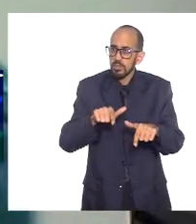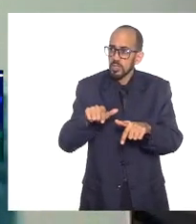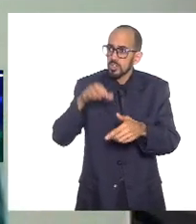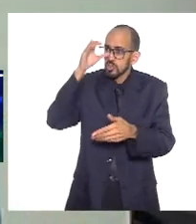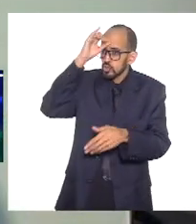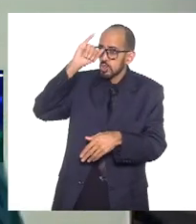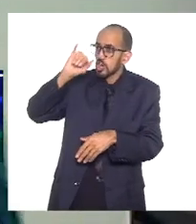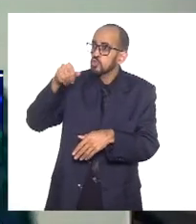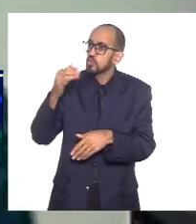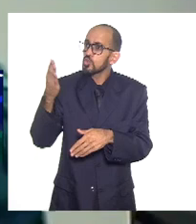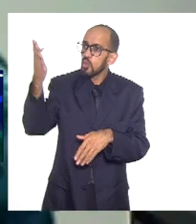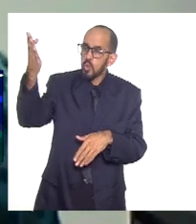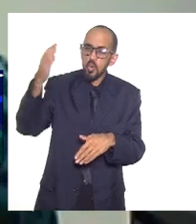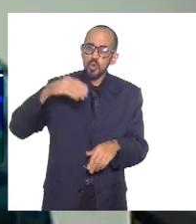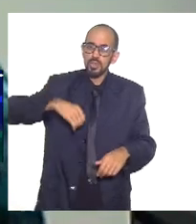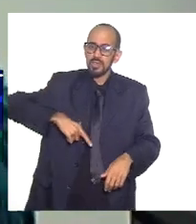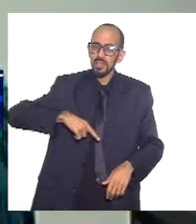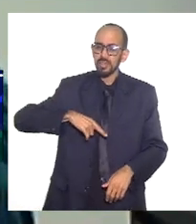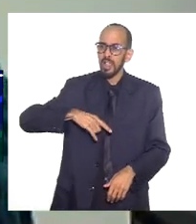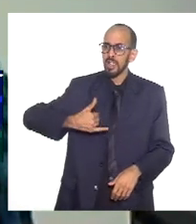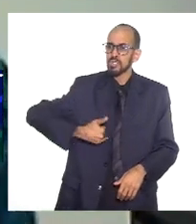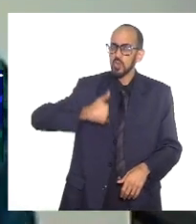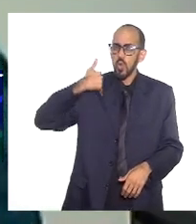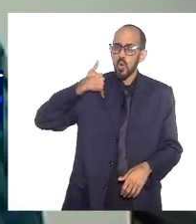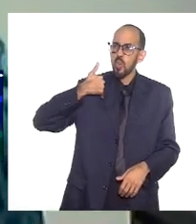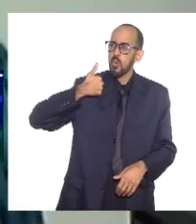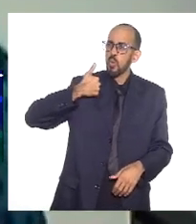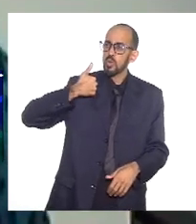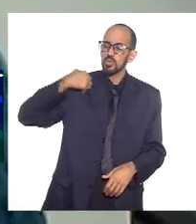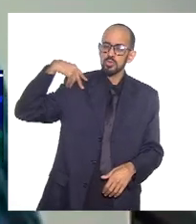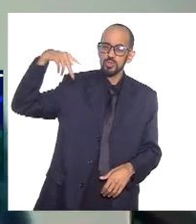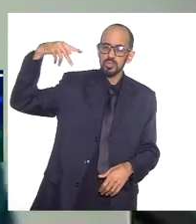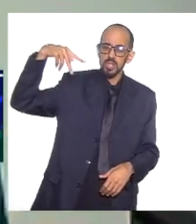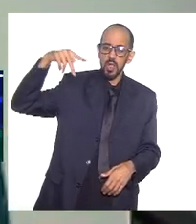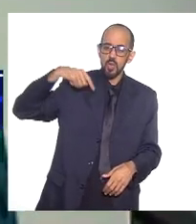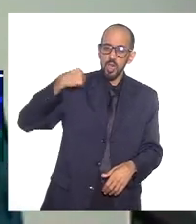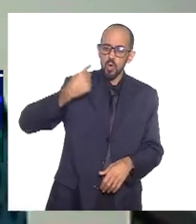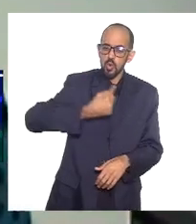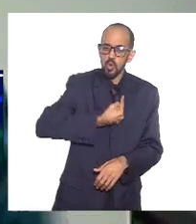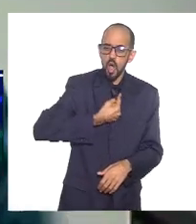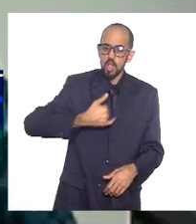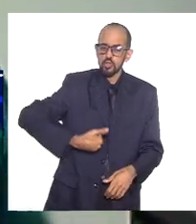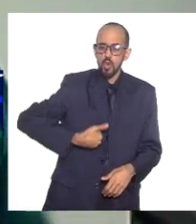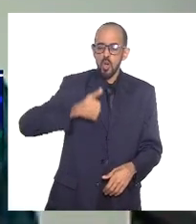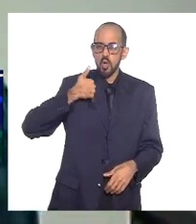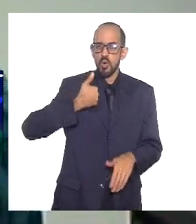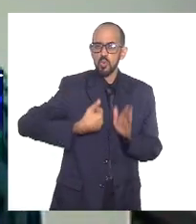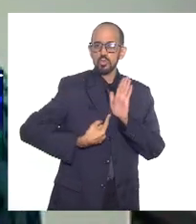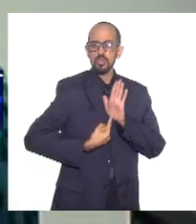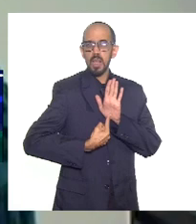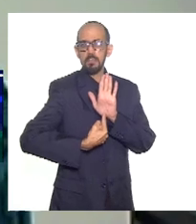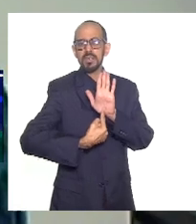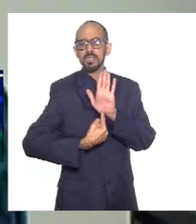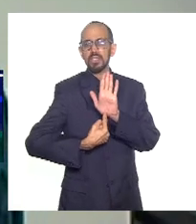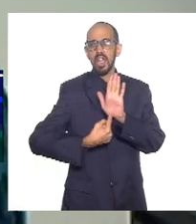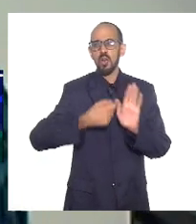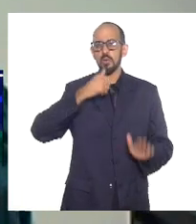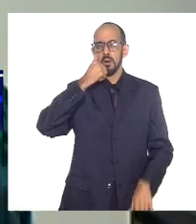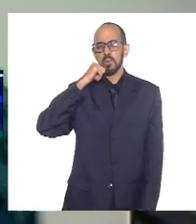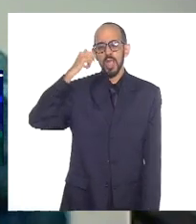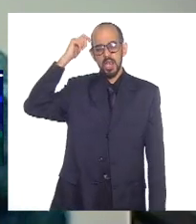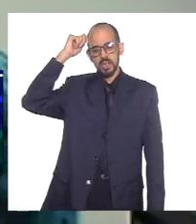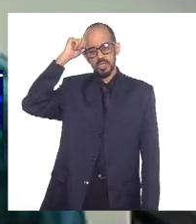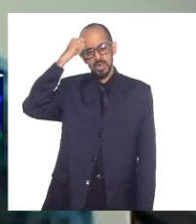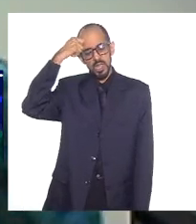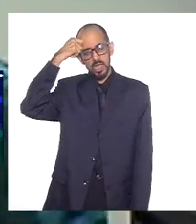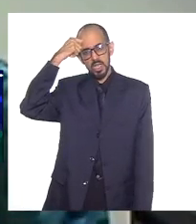sua precisão, com esse seu orgulho, que é o seu orgulho, é o nosso orgulho de se apresentar como uma mulher negra,